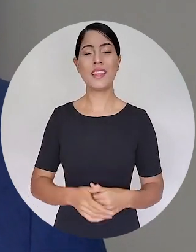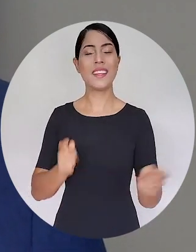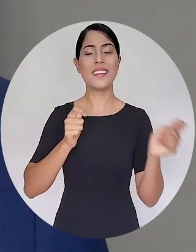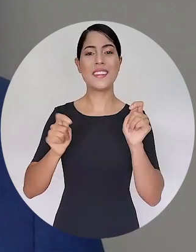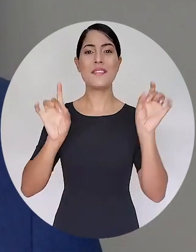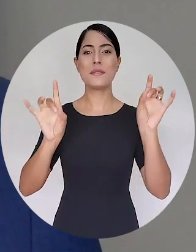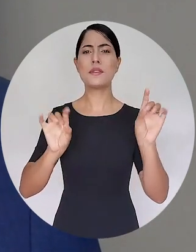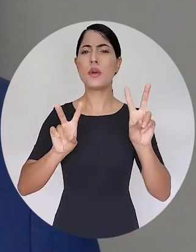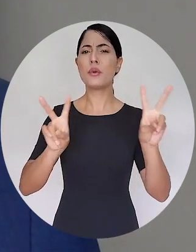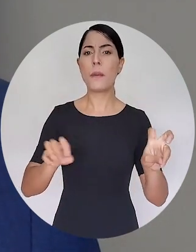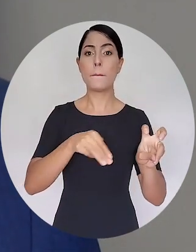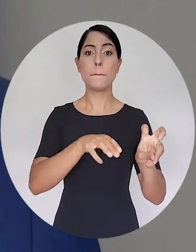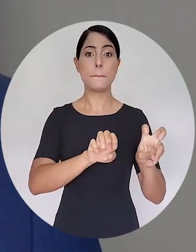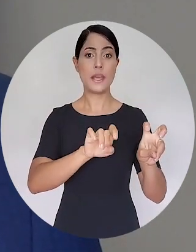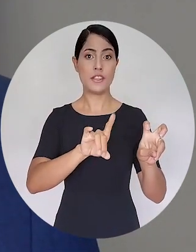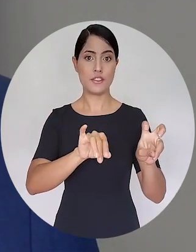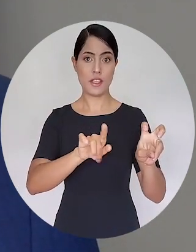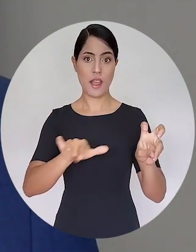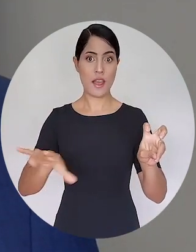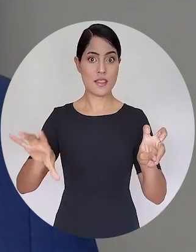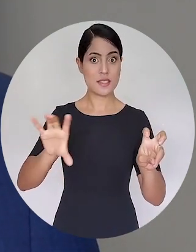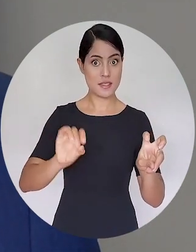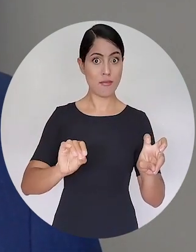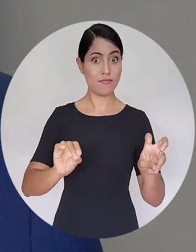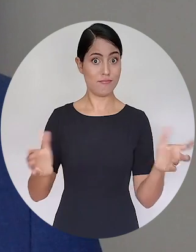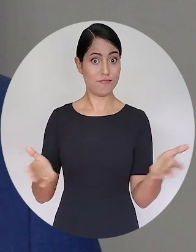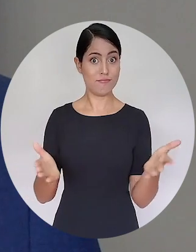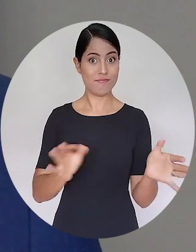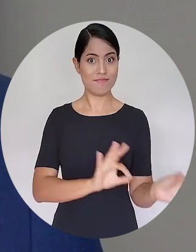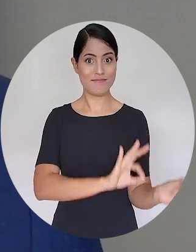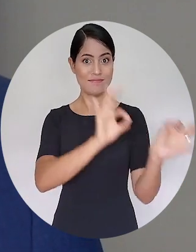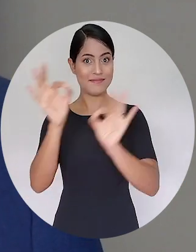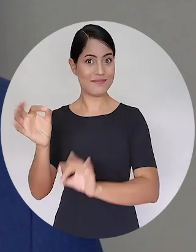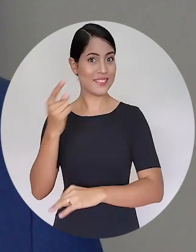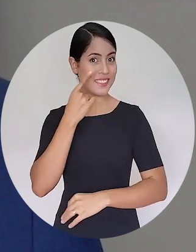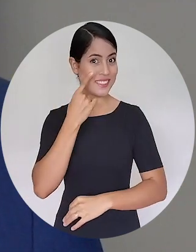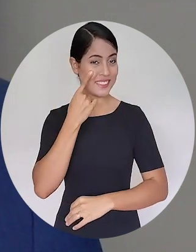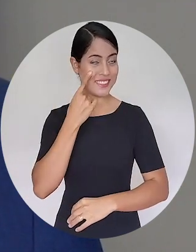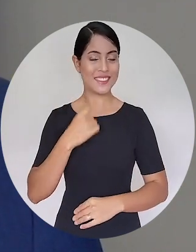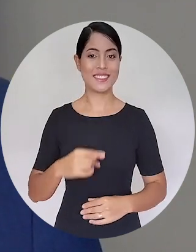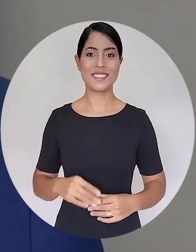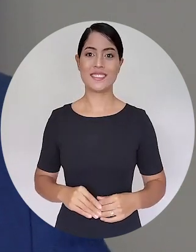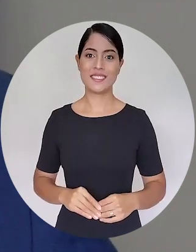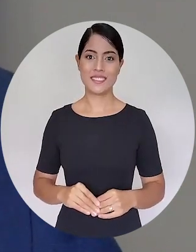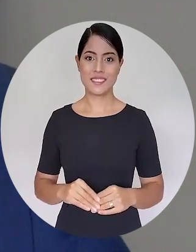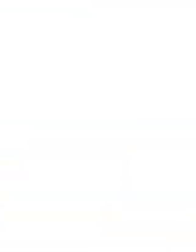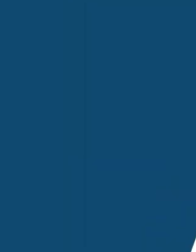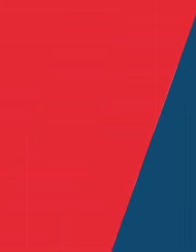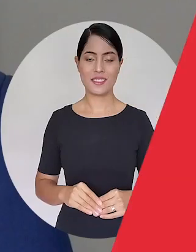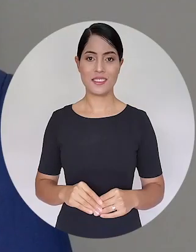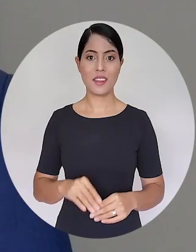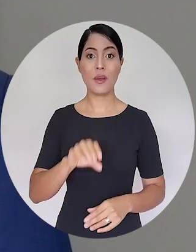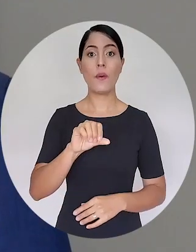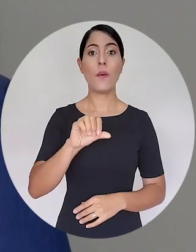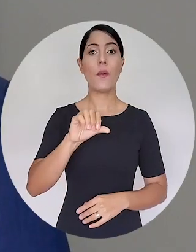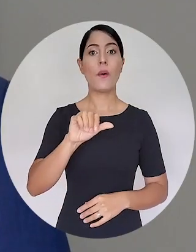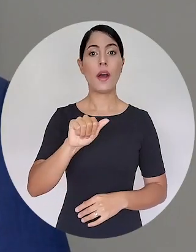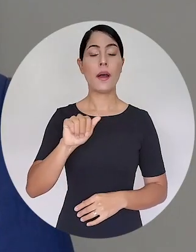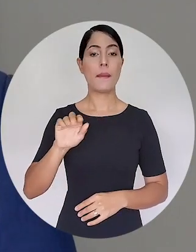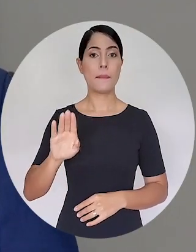entrevistas especiais sobre mediação. Tudo isso e muito mais você confere agora. A OAB